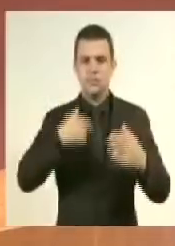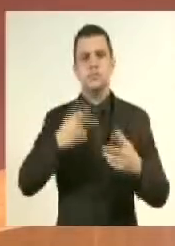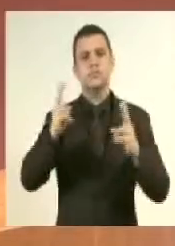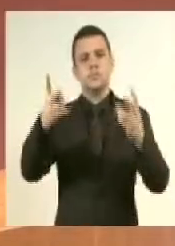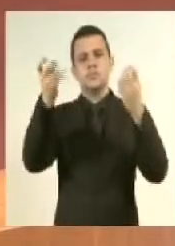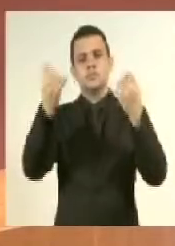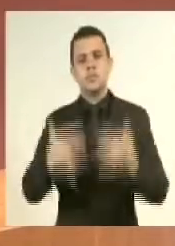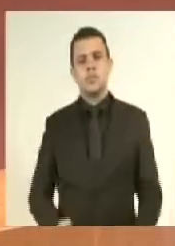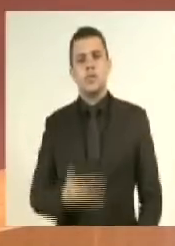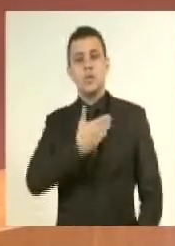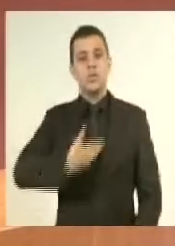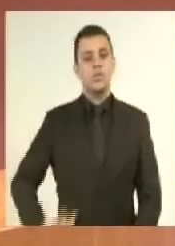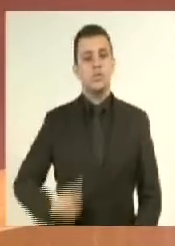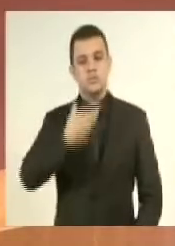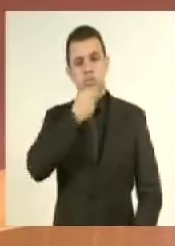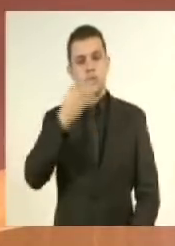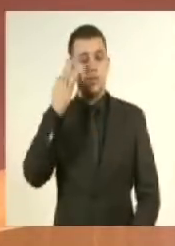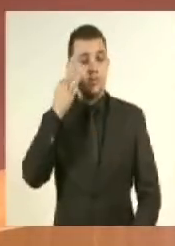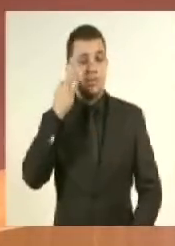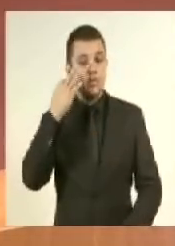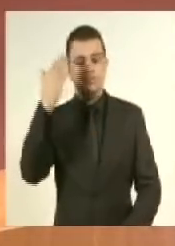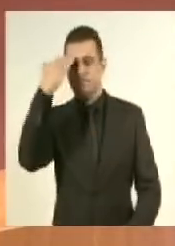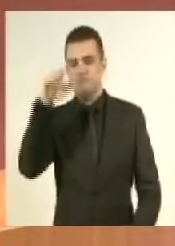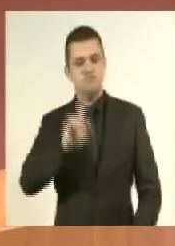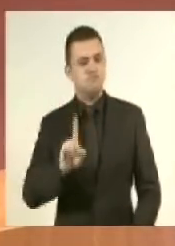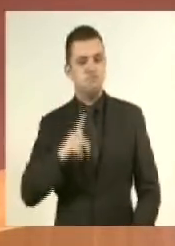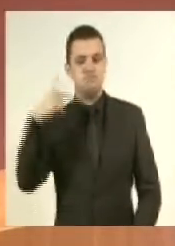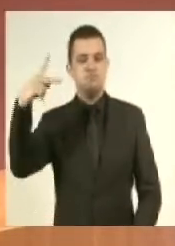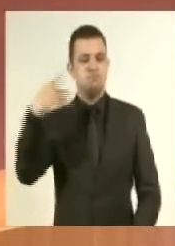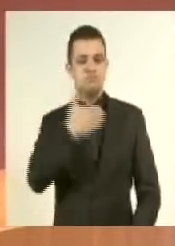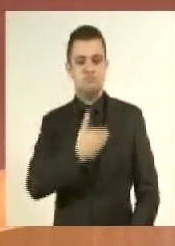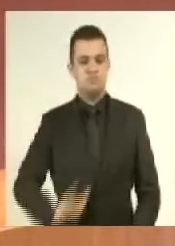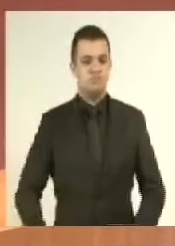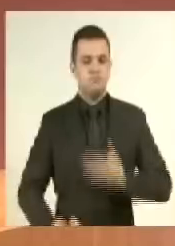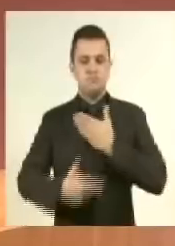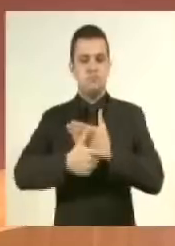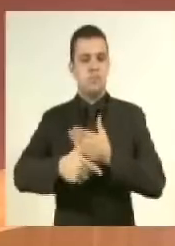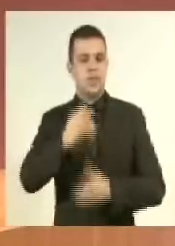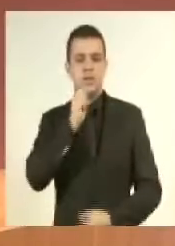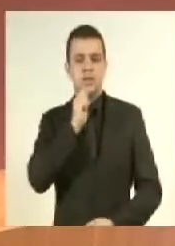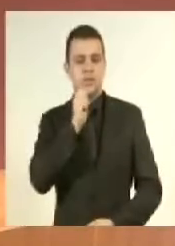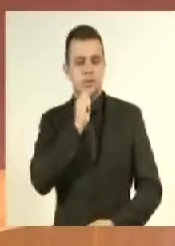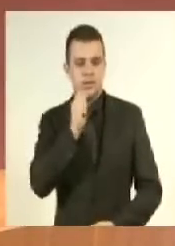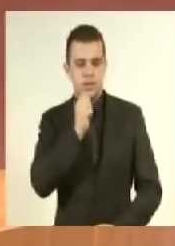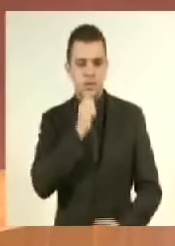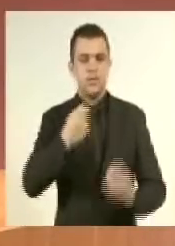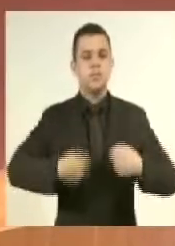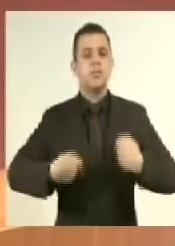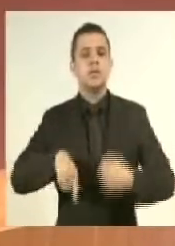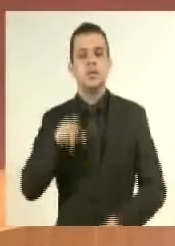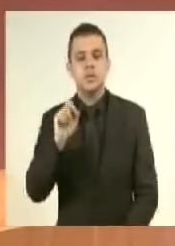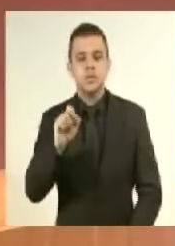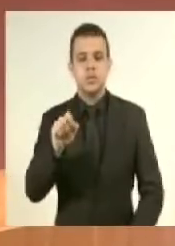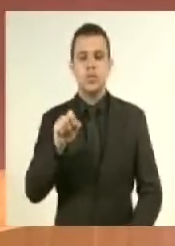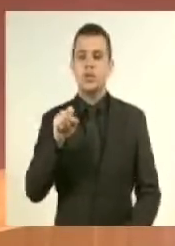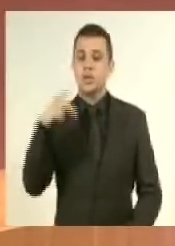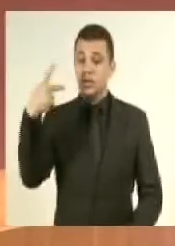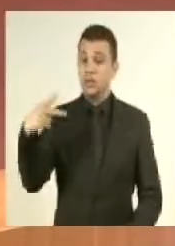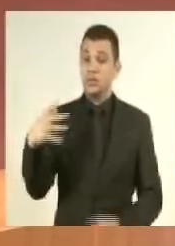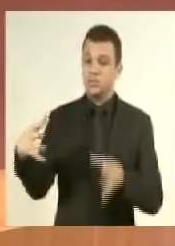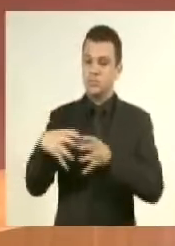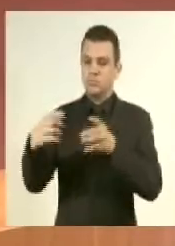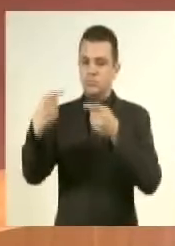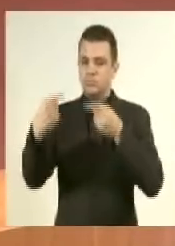ele ainda não entendeu o papel que ele exerce. Ele tem que largar de querer ser oposição e